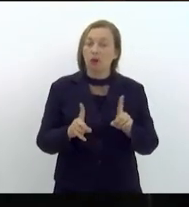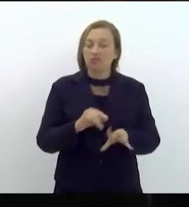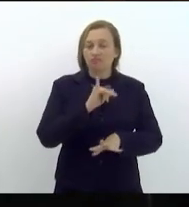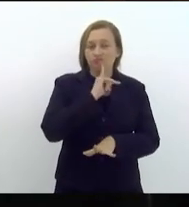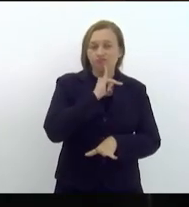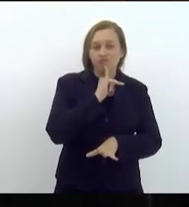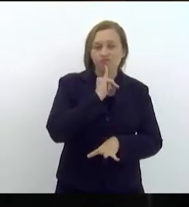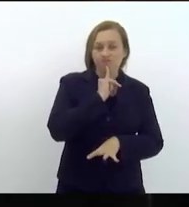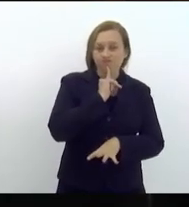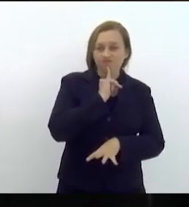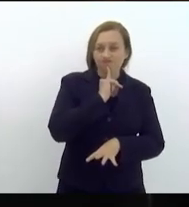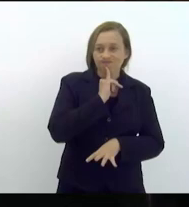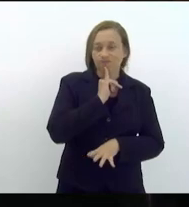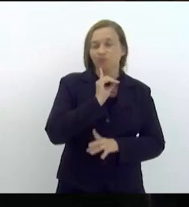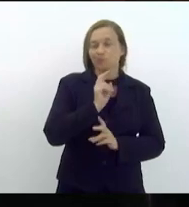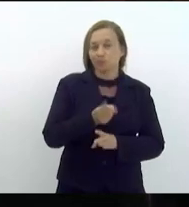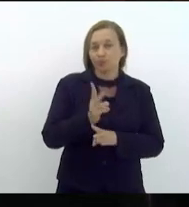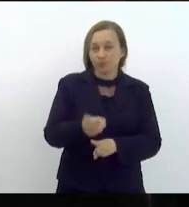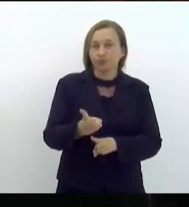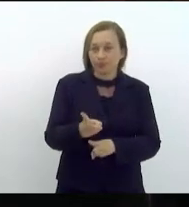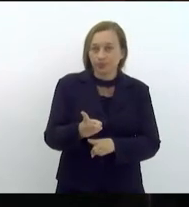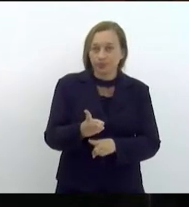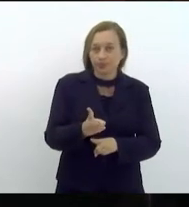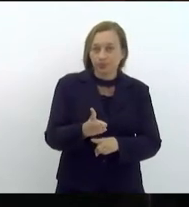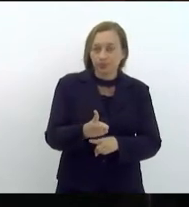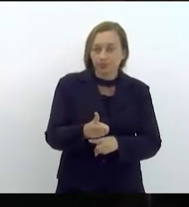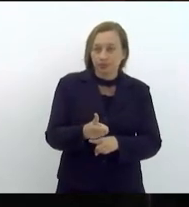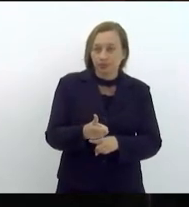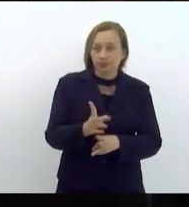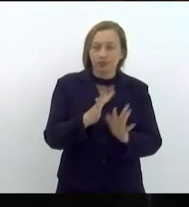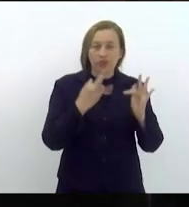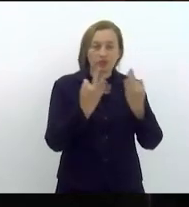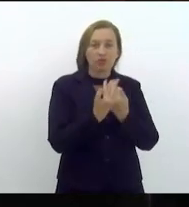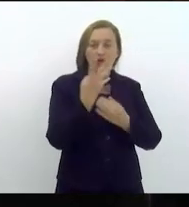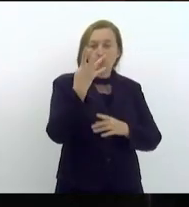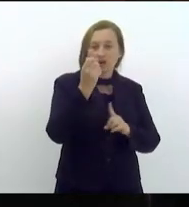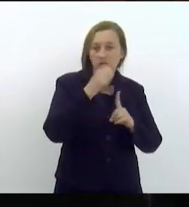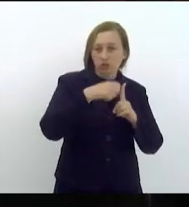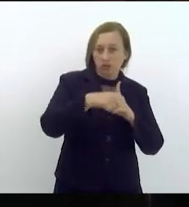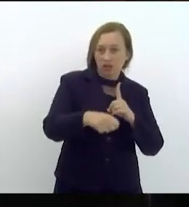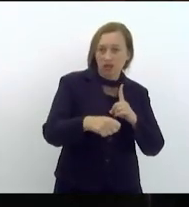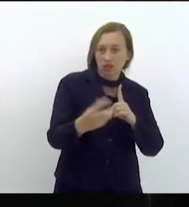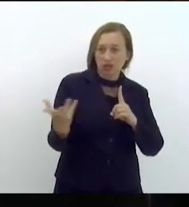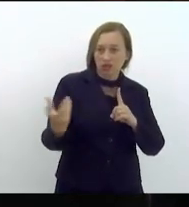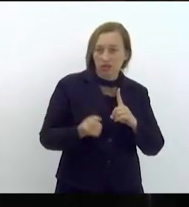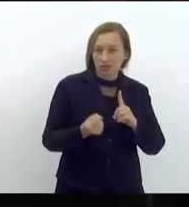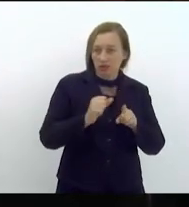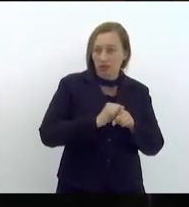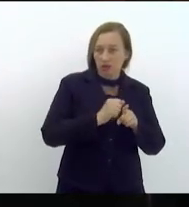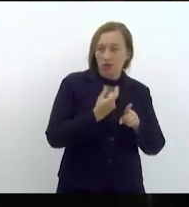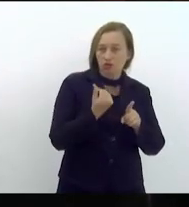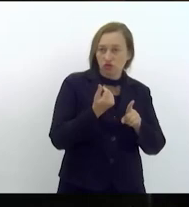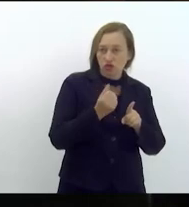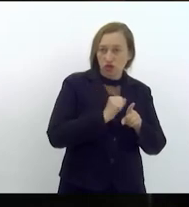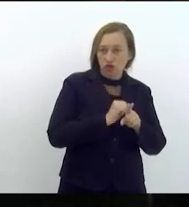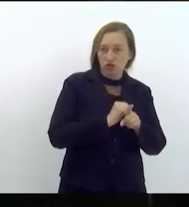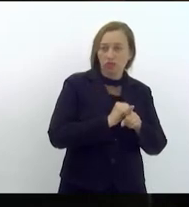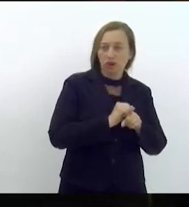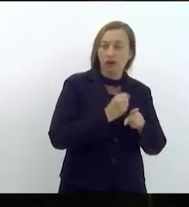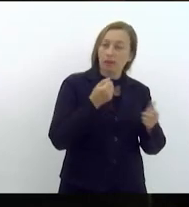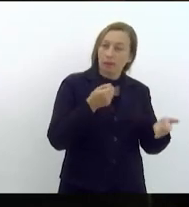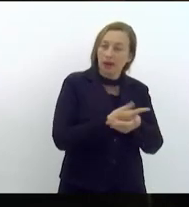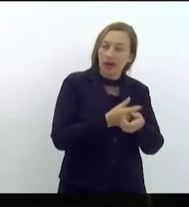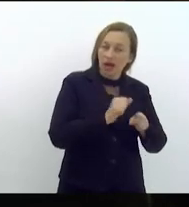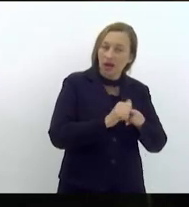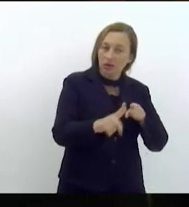infelizmente ele continuou dessa forma e as famílias ficaram quase quatro meses sem receber o aluguel social em Petrópolis impedindo